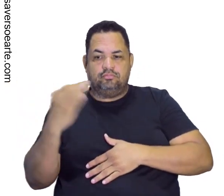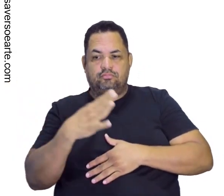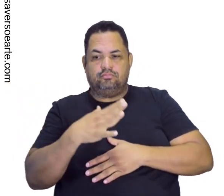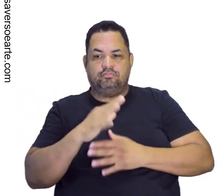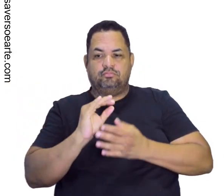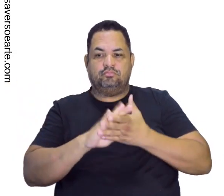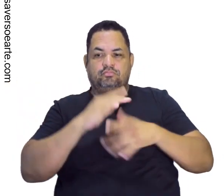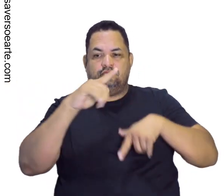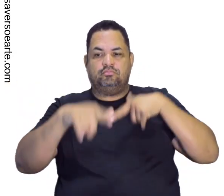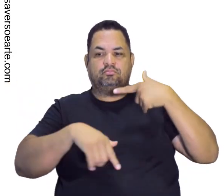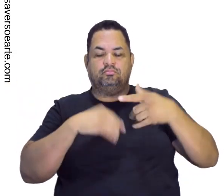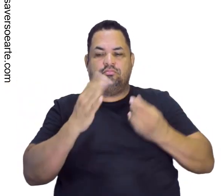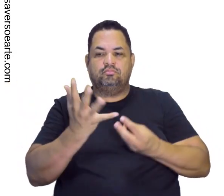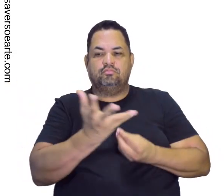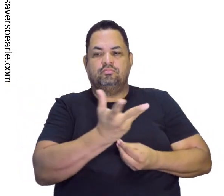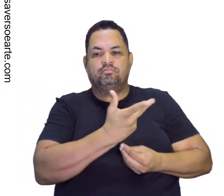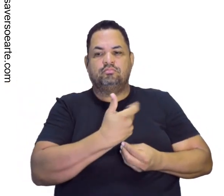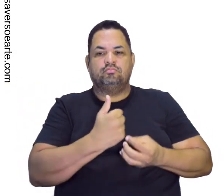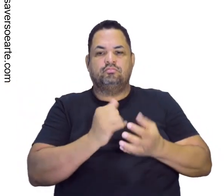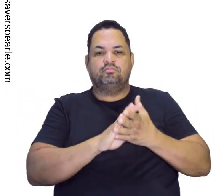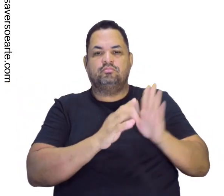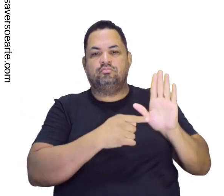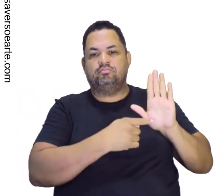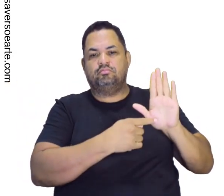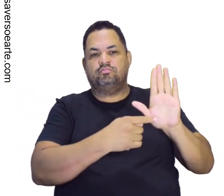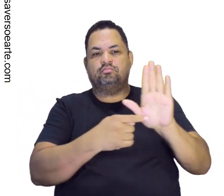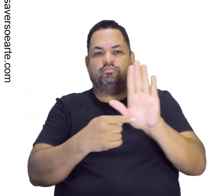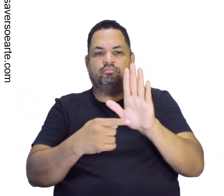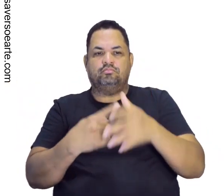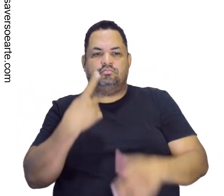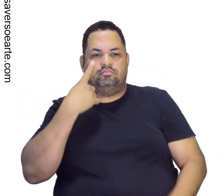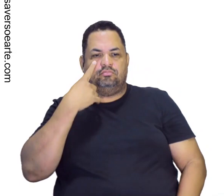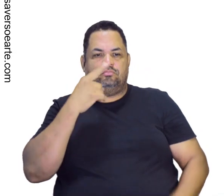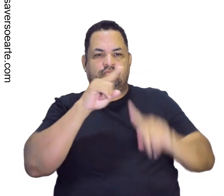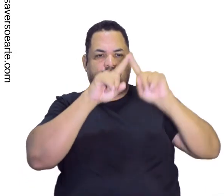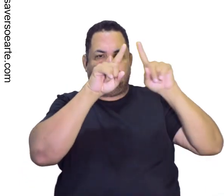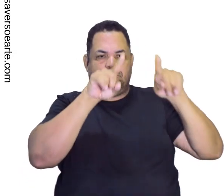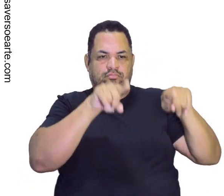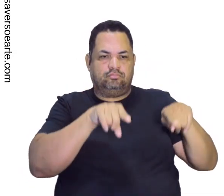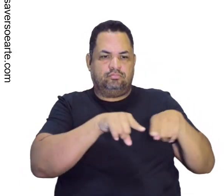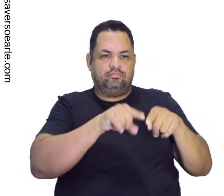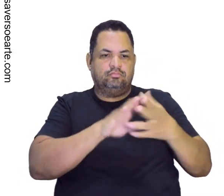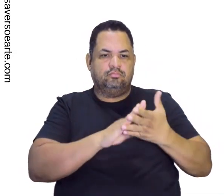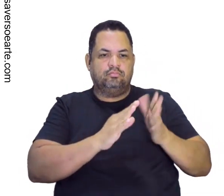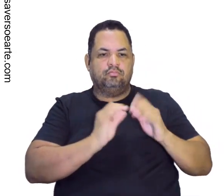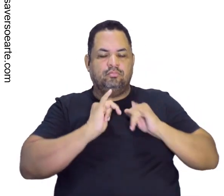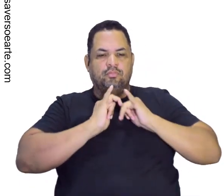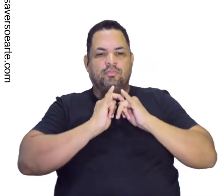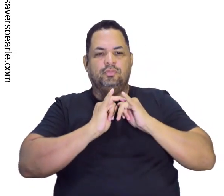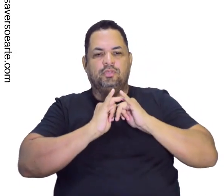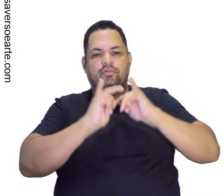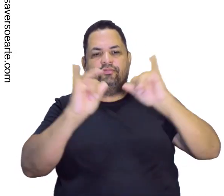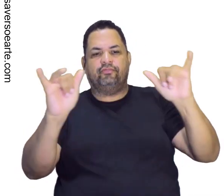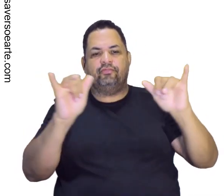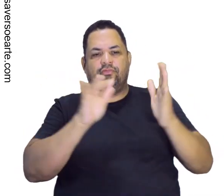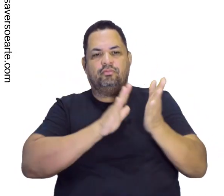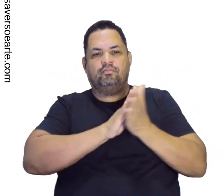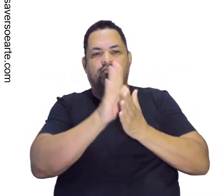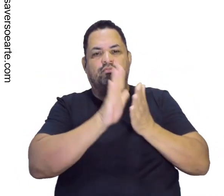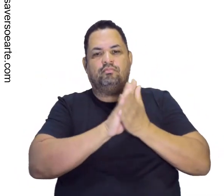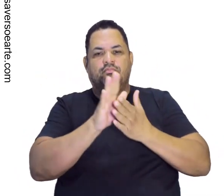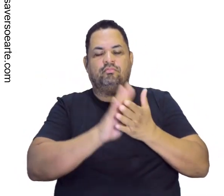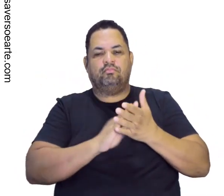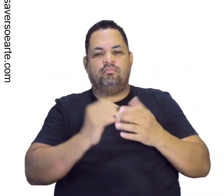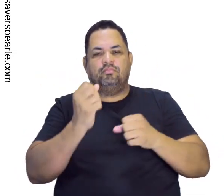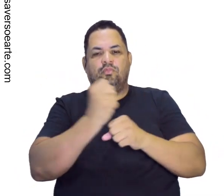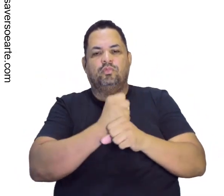atitude artística né ão os cartazes também ó Semana de Arte Moderna é exposição